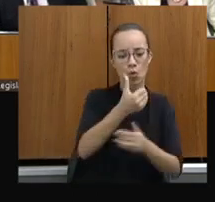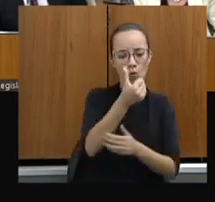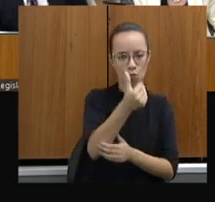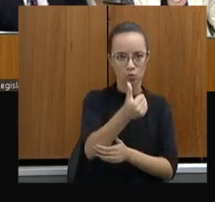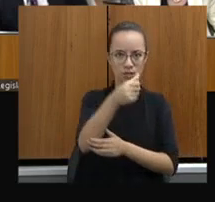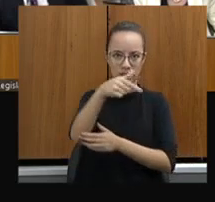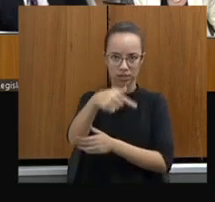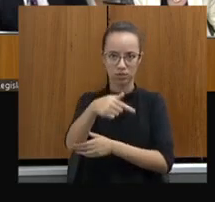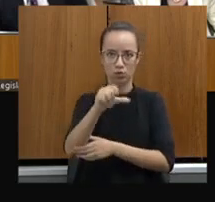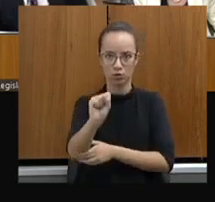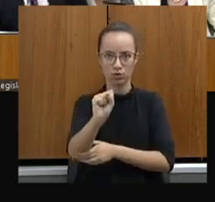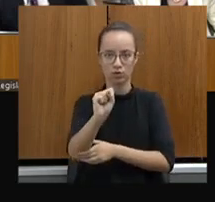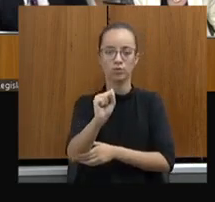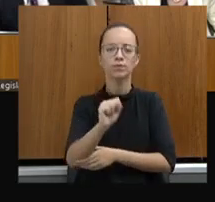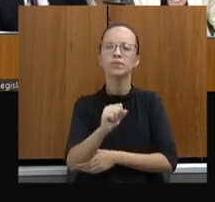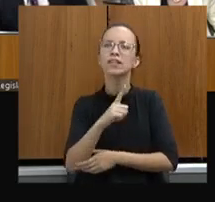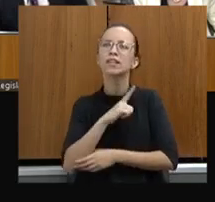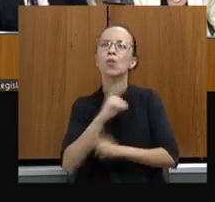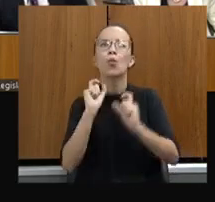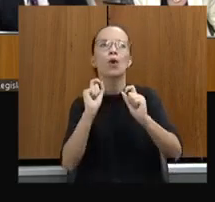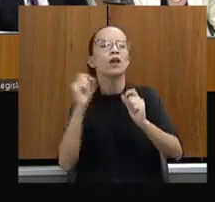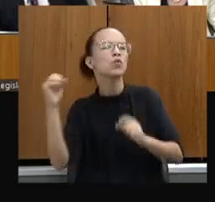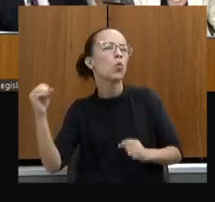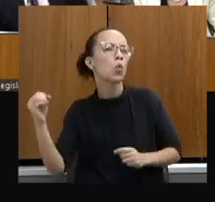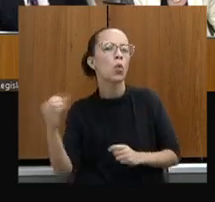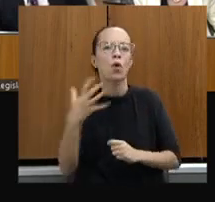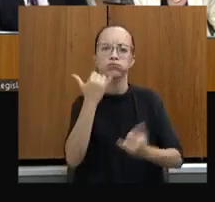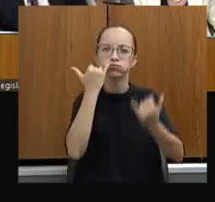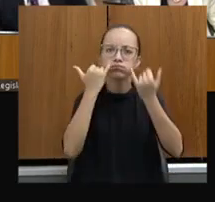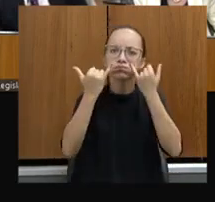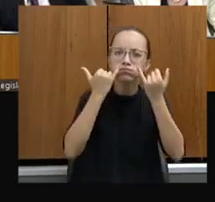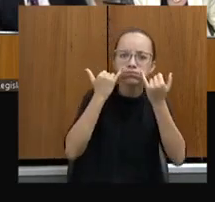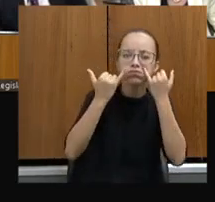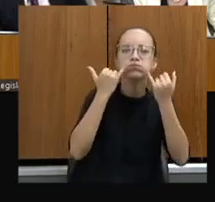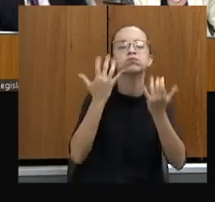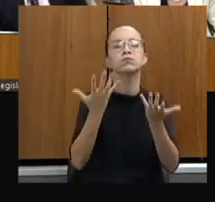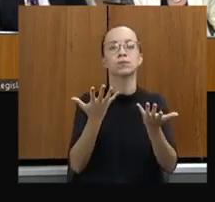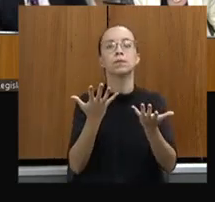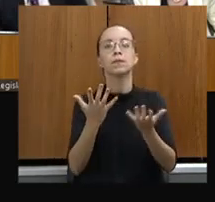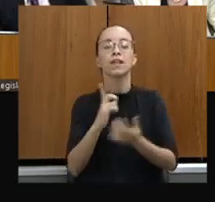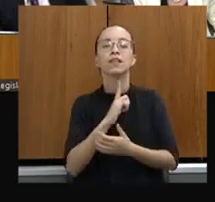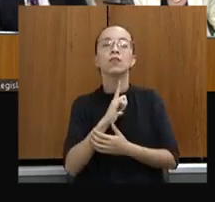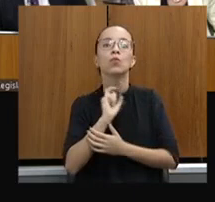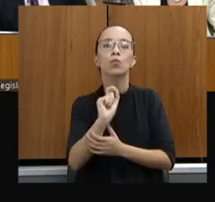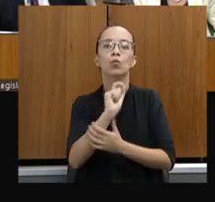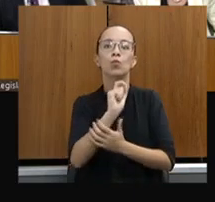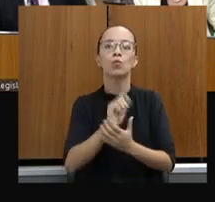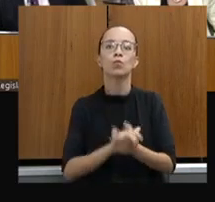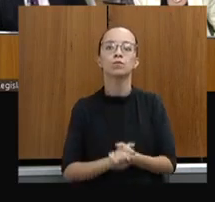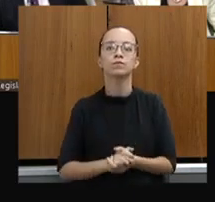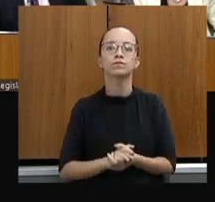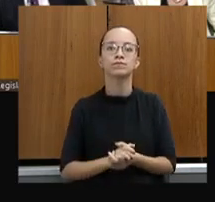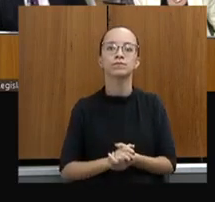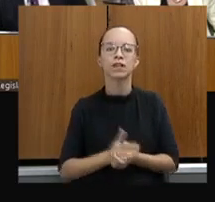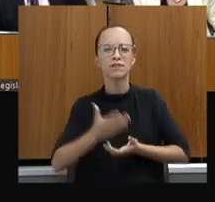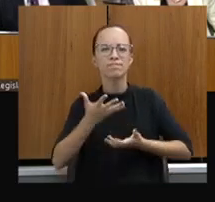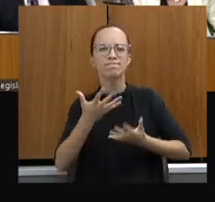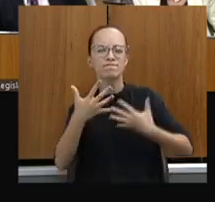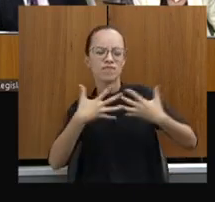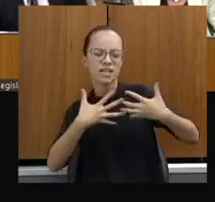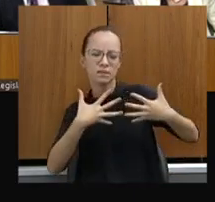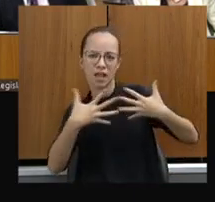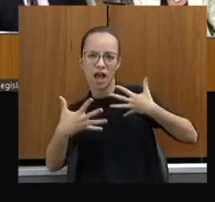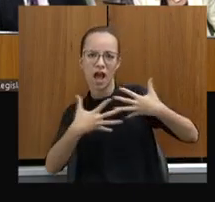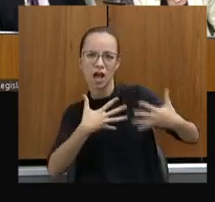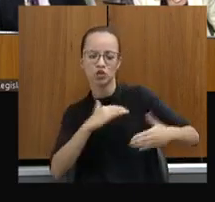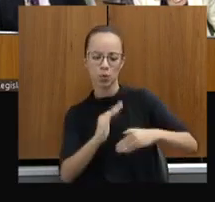que trouxe inovações no regime de recuperação fiscal e que trouxe mais flexibilidade nesse